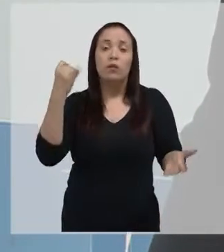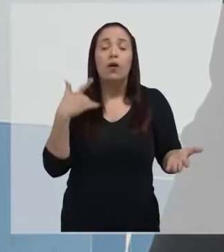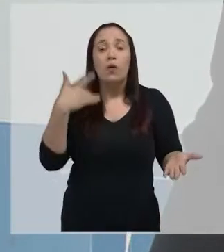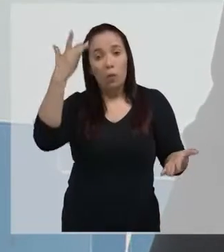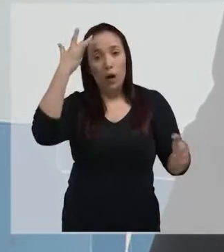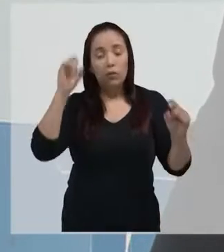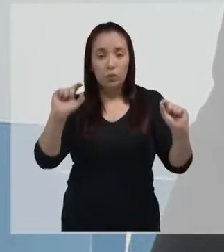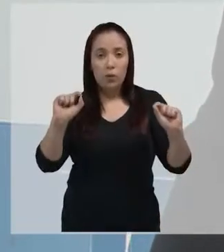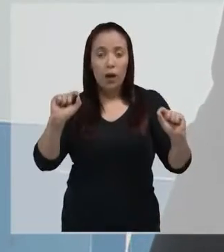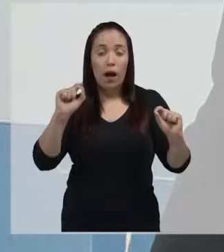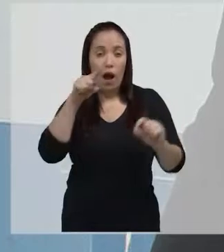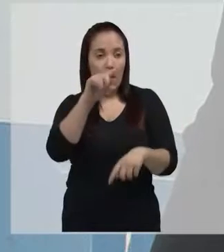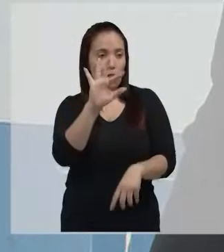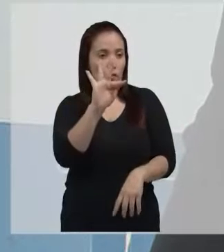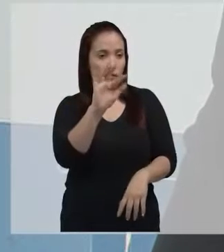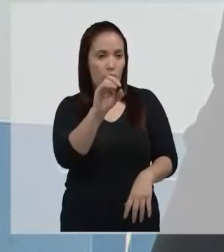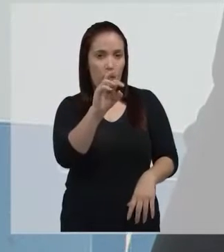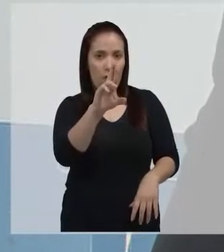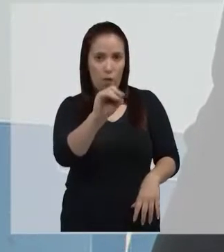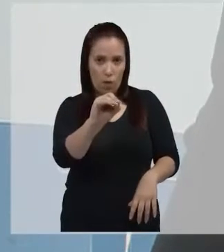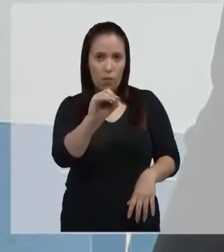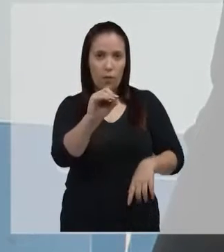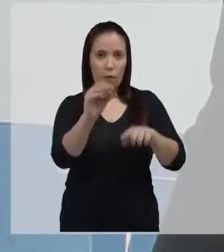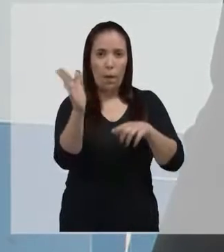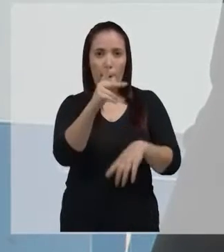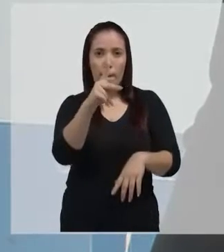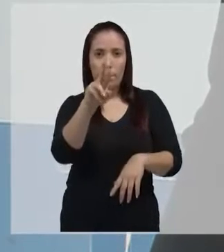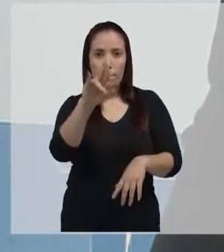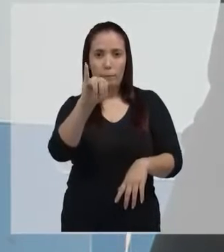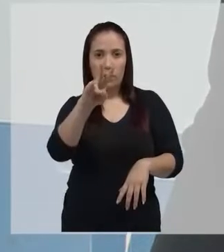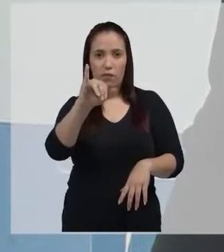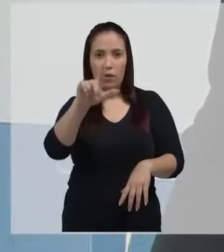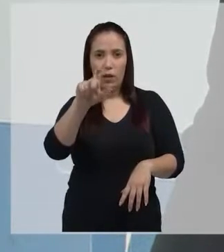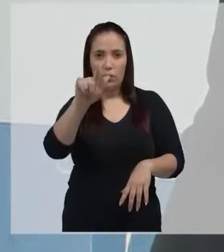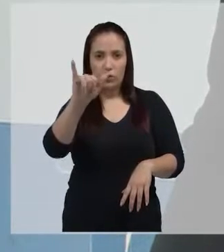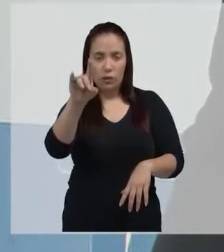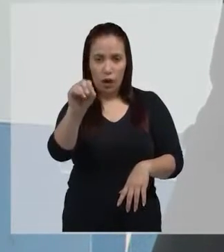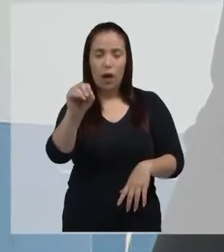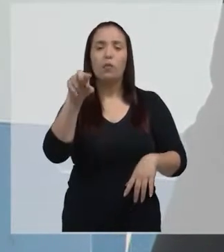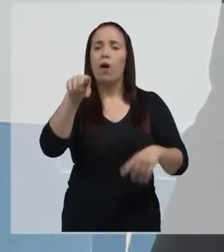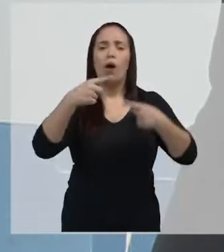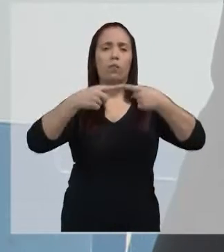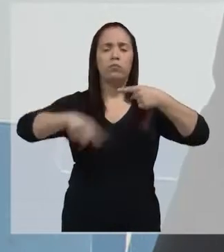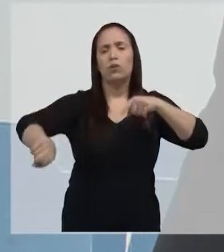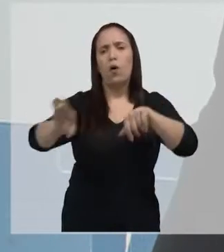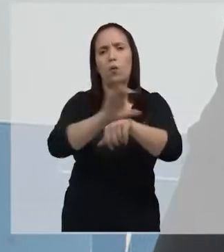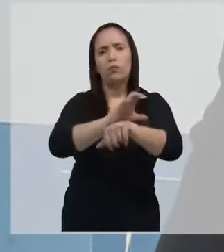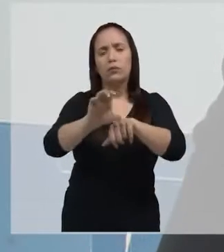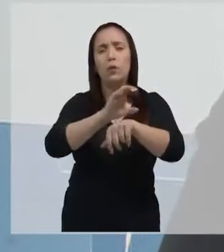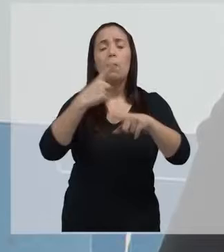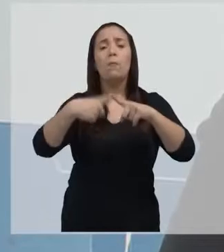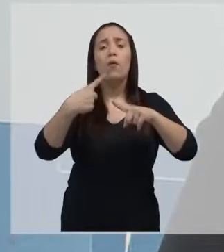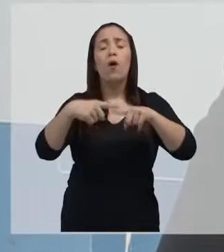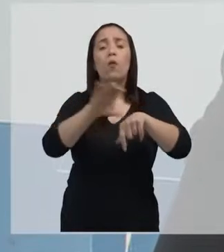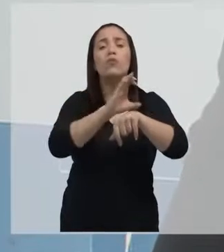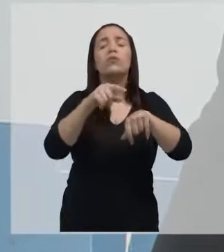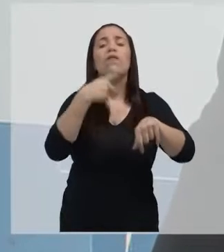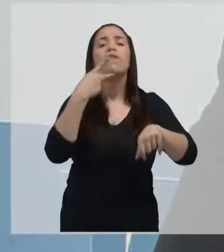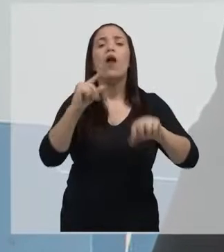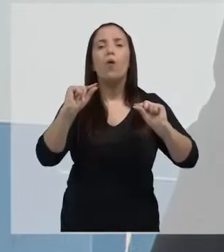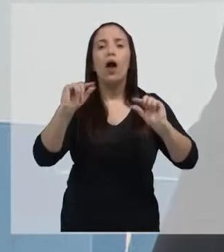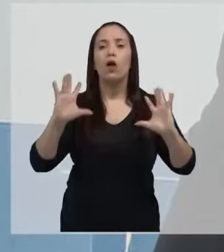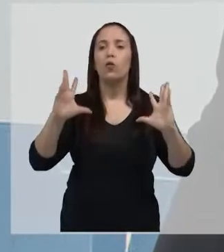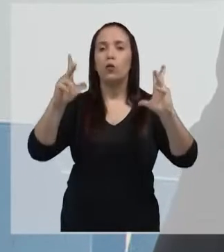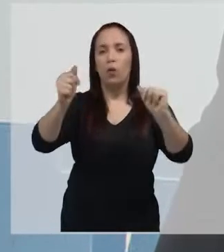inclusive, que fórum privilegiado está em desacordo com a nossa Constituição, que diz que todo cidadão é igual perante a lei. Eu